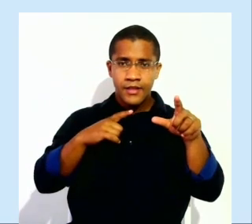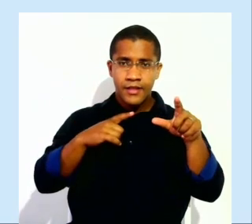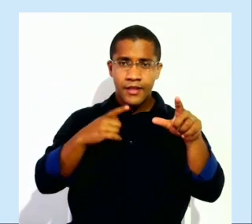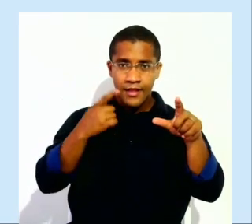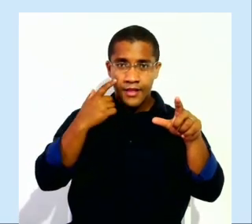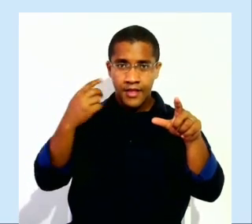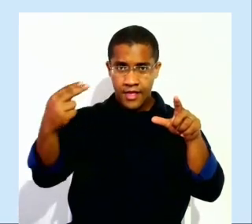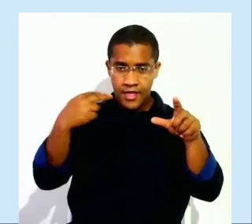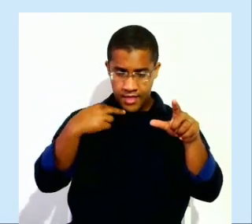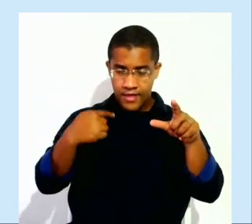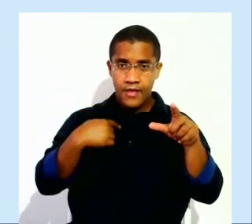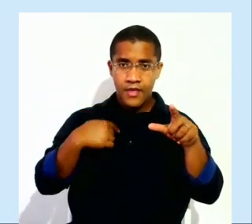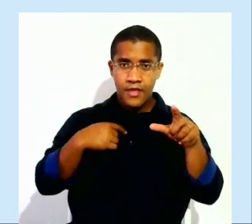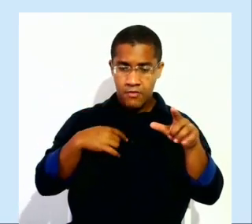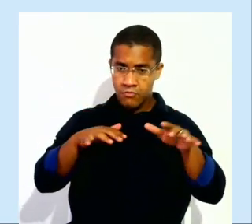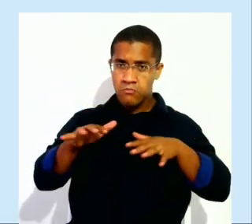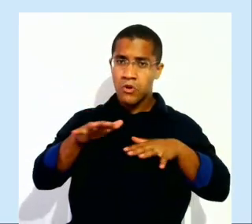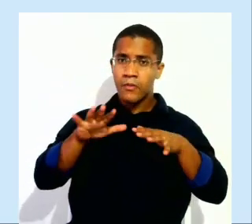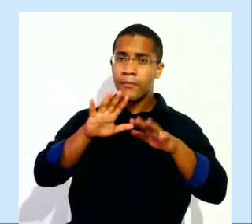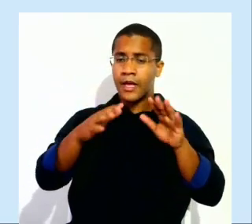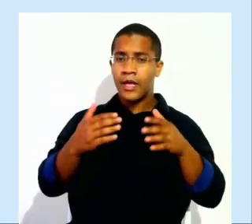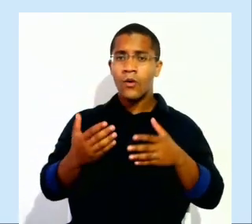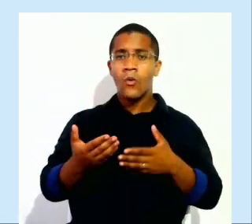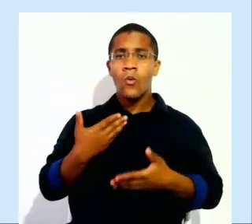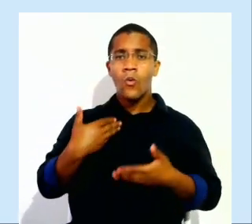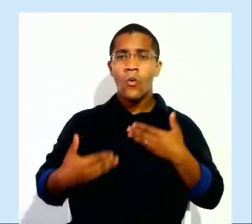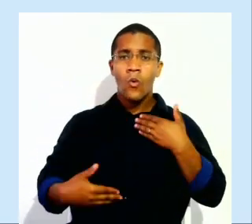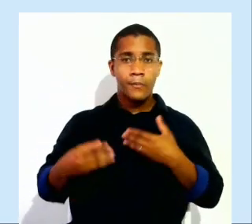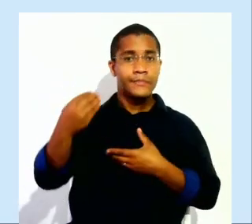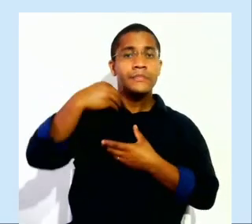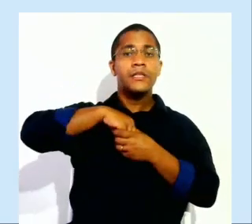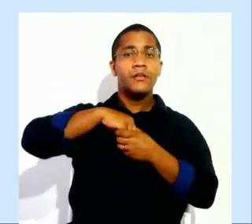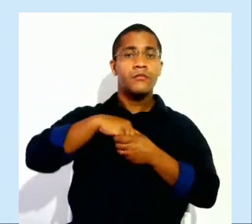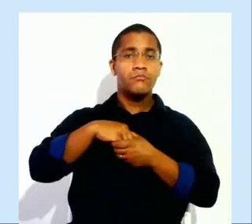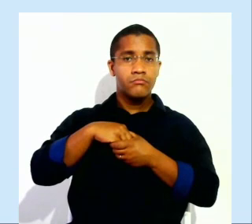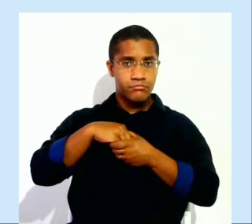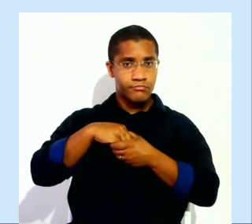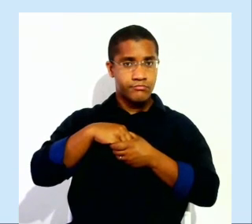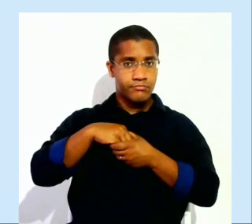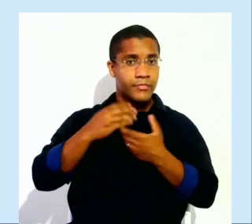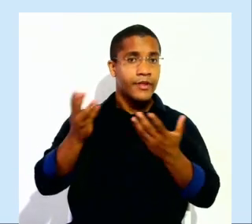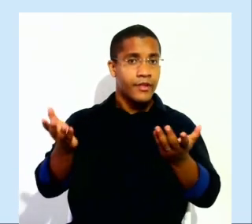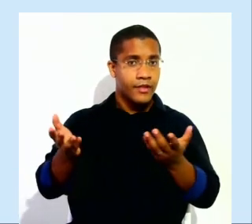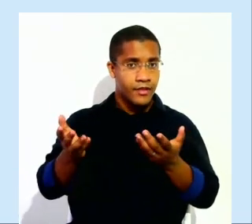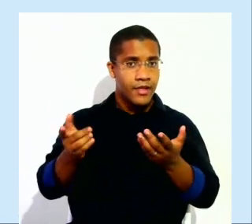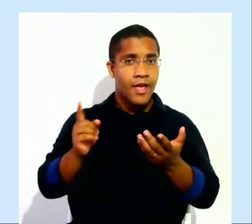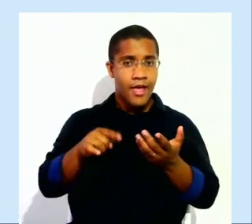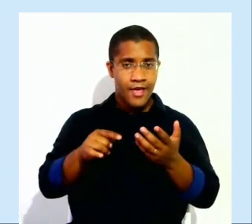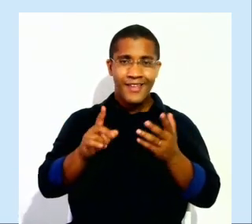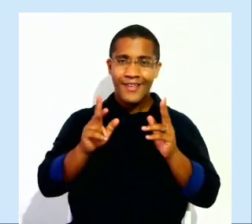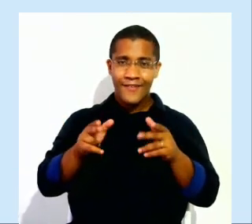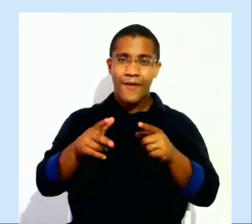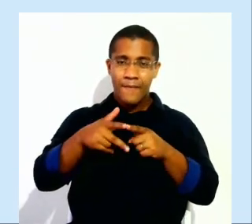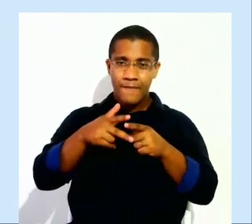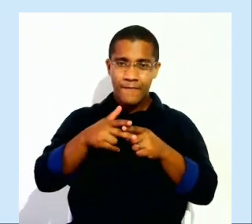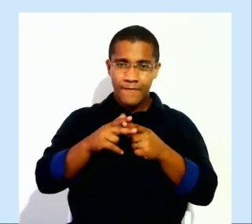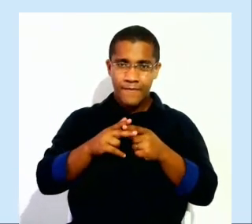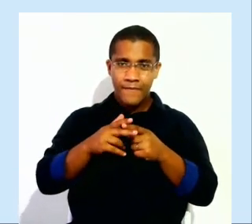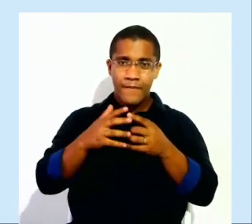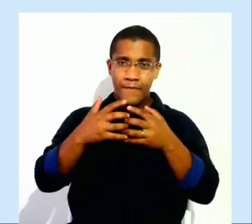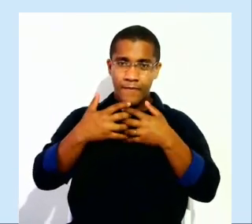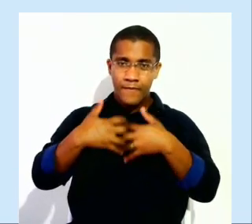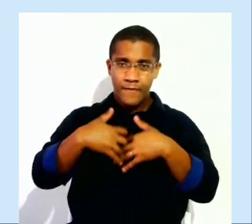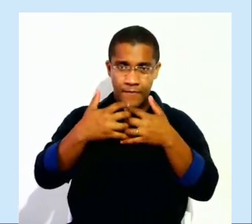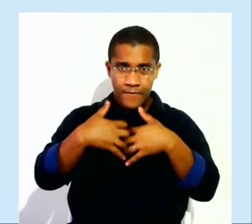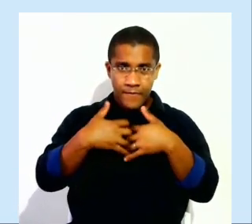estou em pleno movimento, mas dentro do meu corpo, que na realidade é um mecanismo, é uma